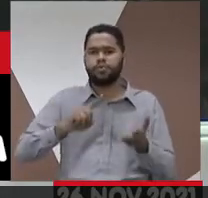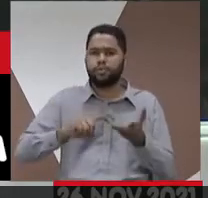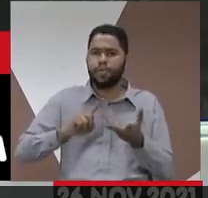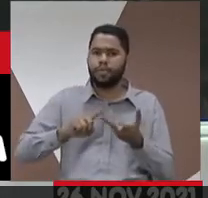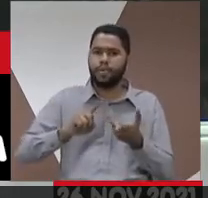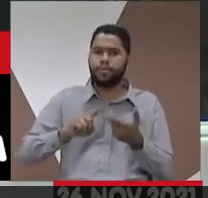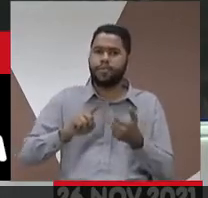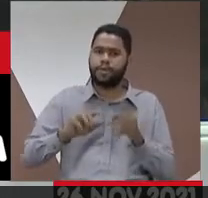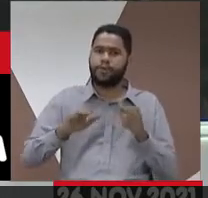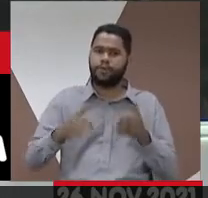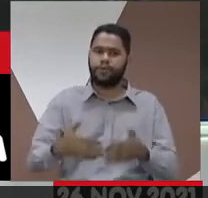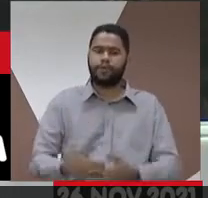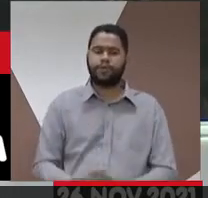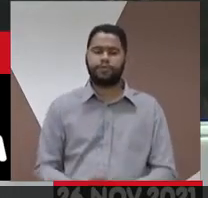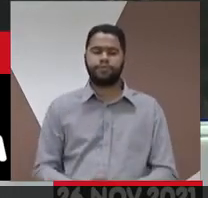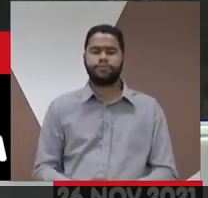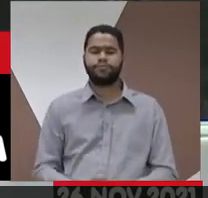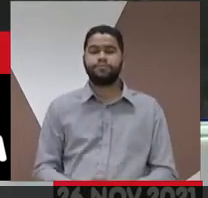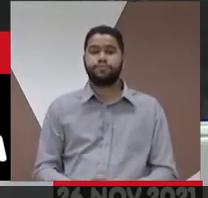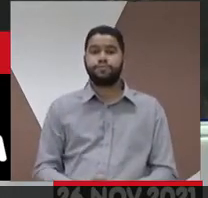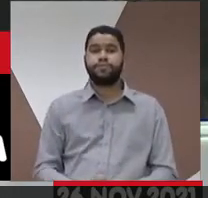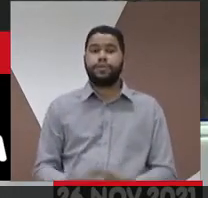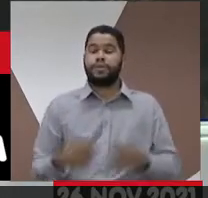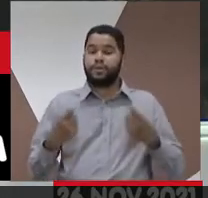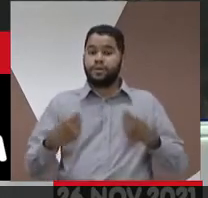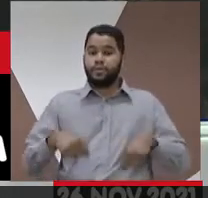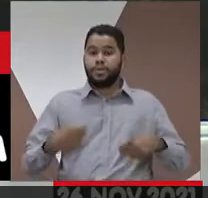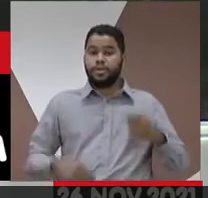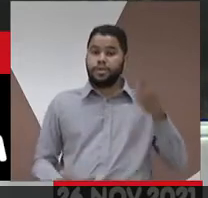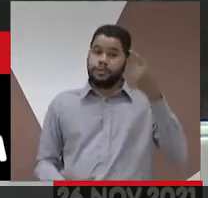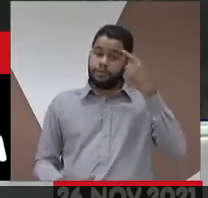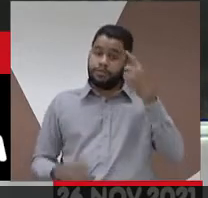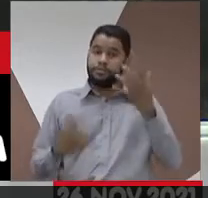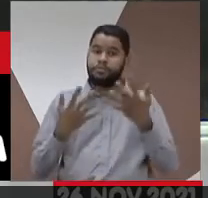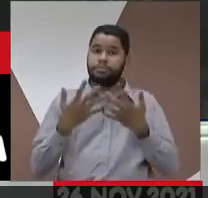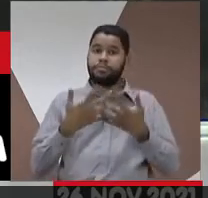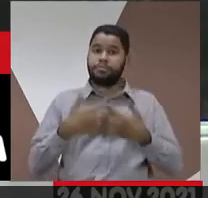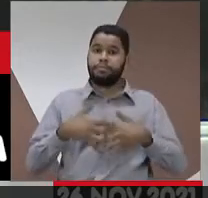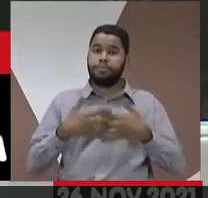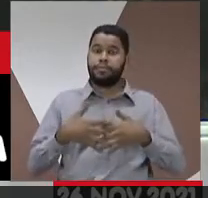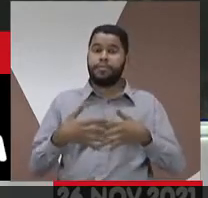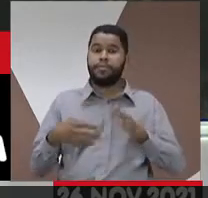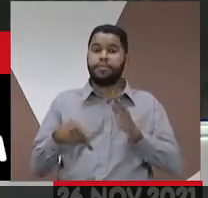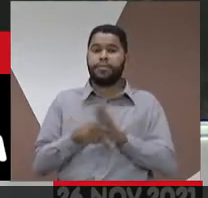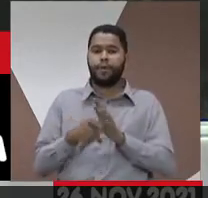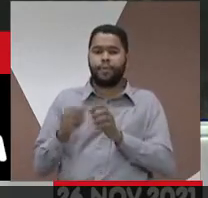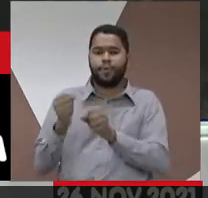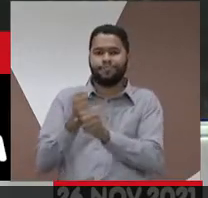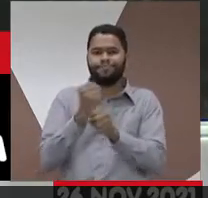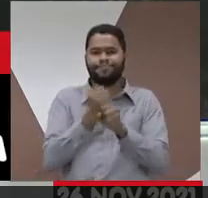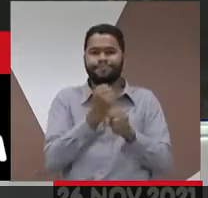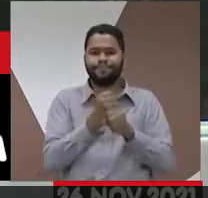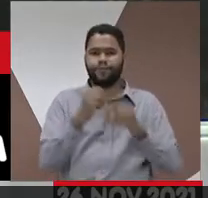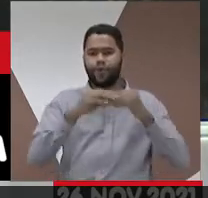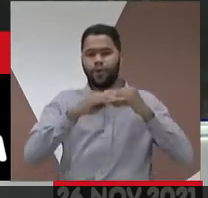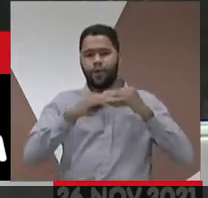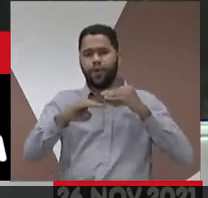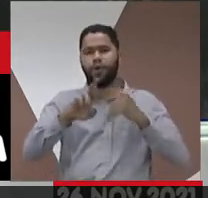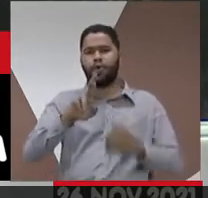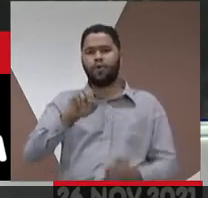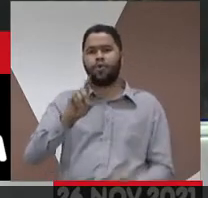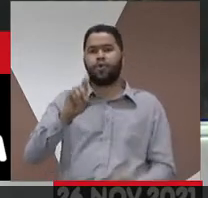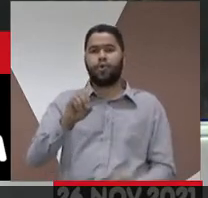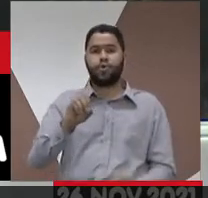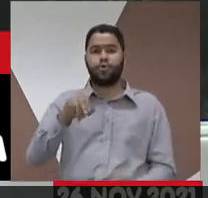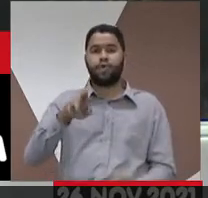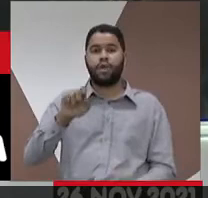muito centrais. Então, assim, é preciso a gente pensar que, primeiro, essa obra do Rodoanel está sendo debatida dentro de